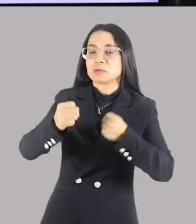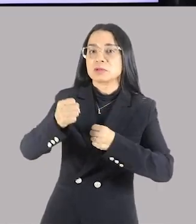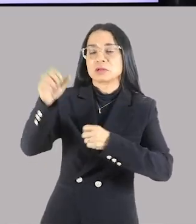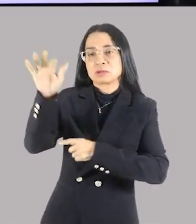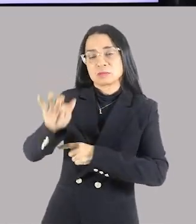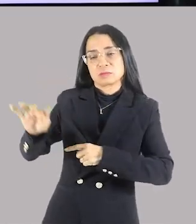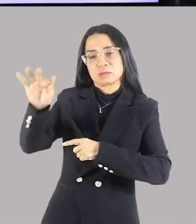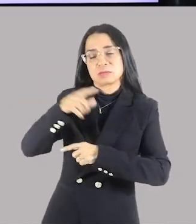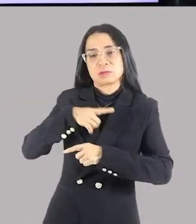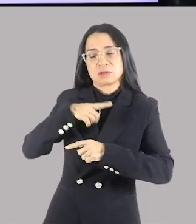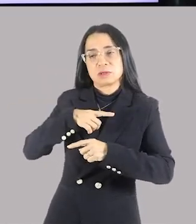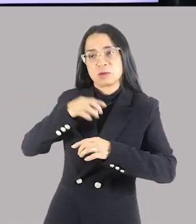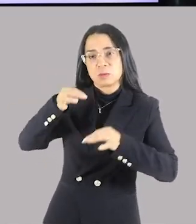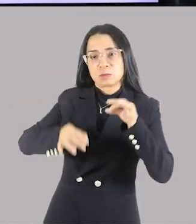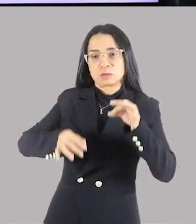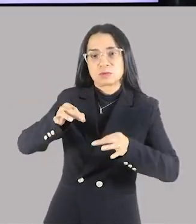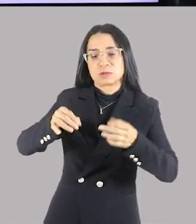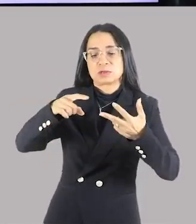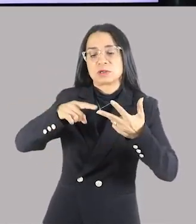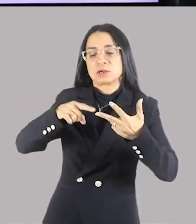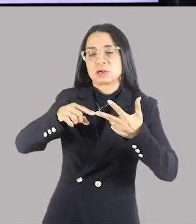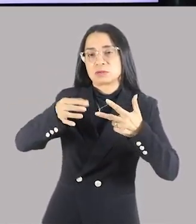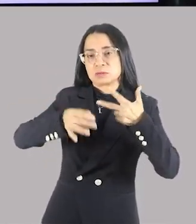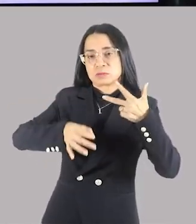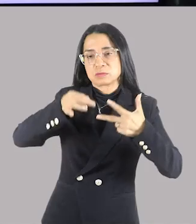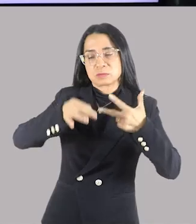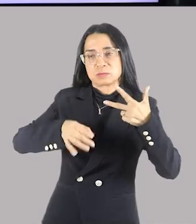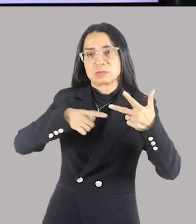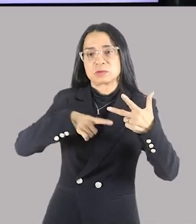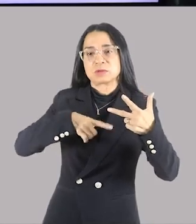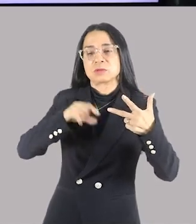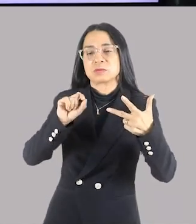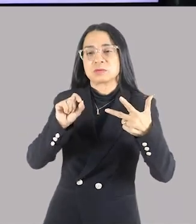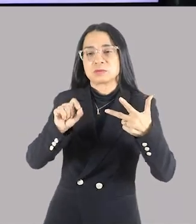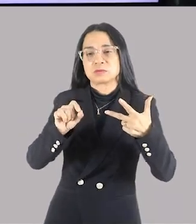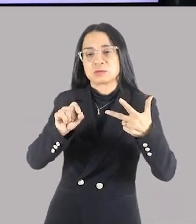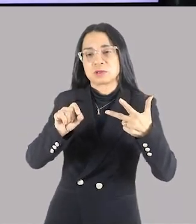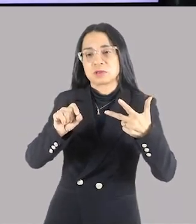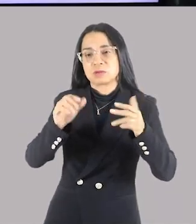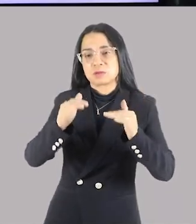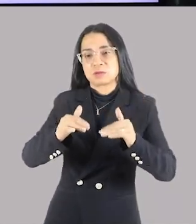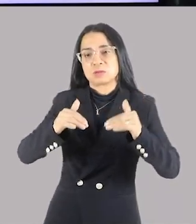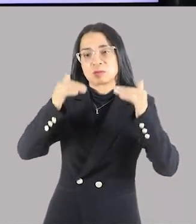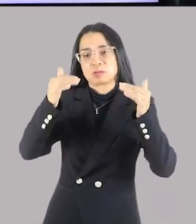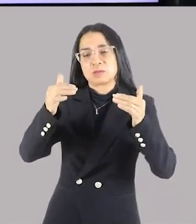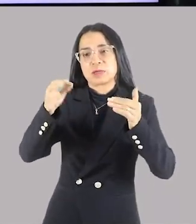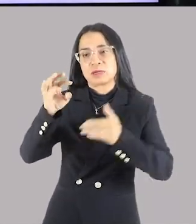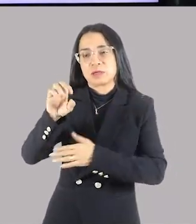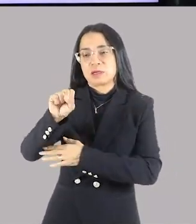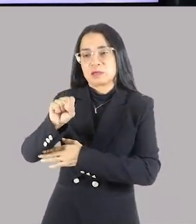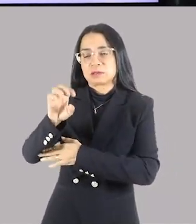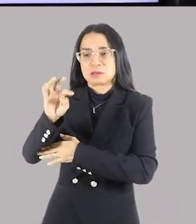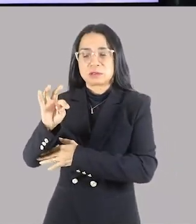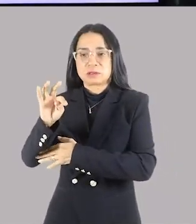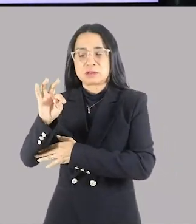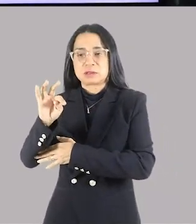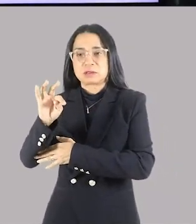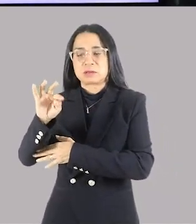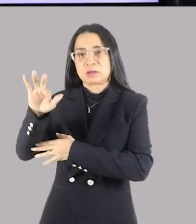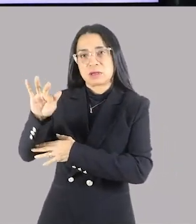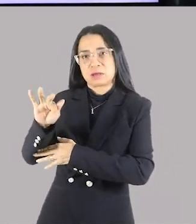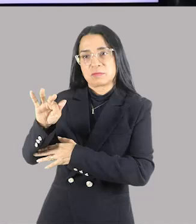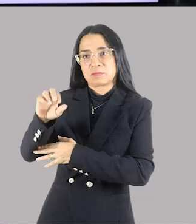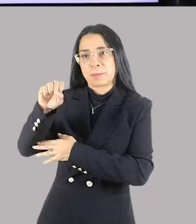Judiciário, nós teremos o Supremo Tribunal Federal, o Superior Tribunal de Justiça, STF, STJ, todos estes